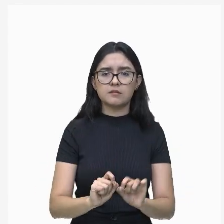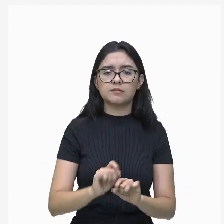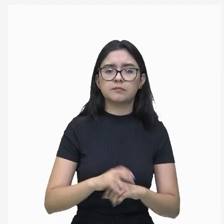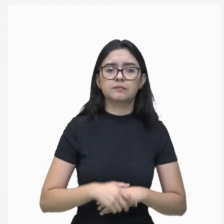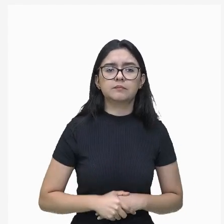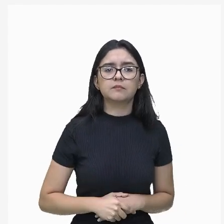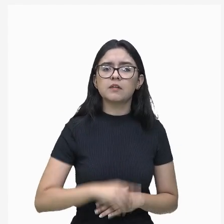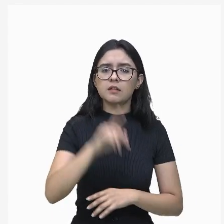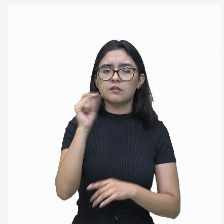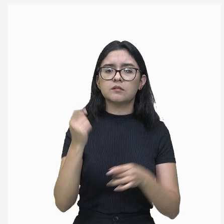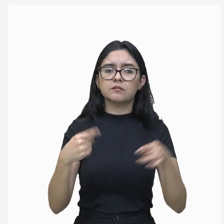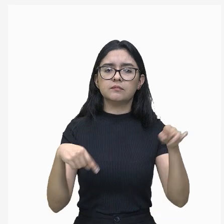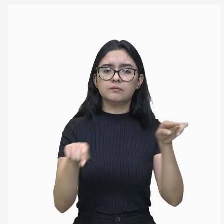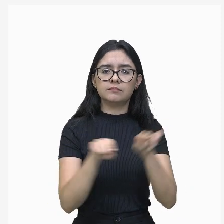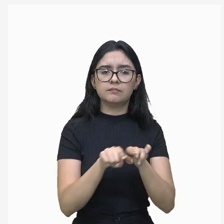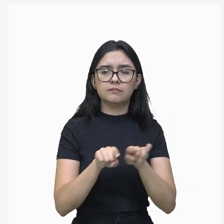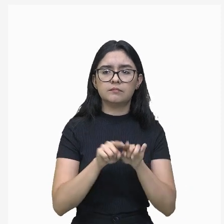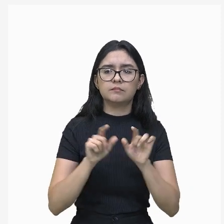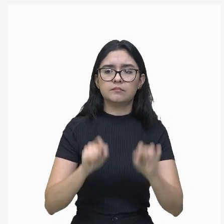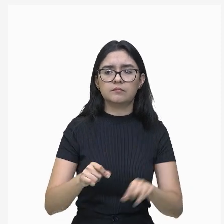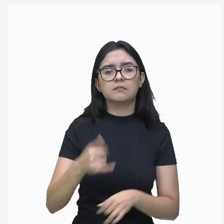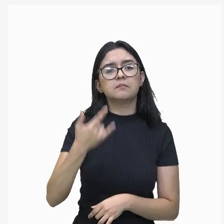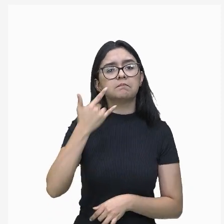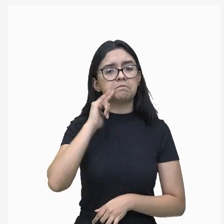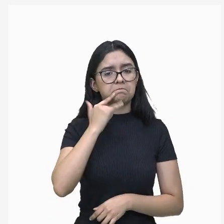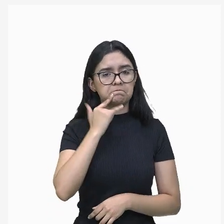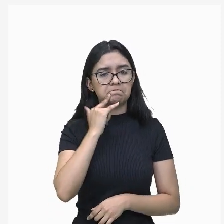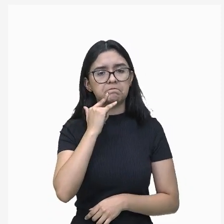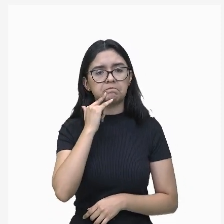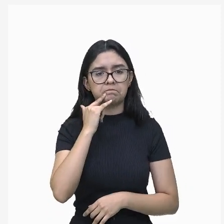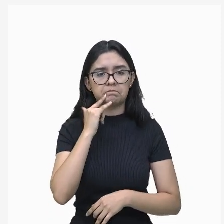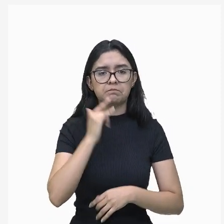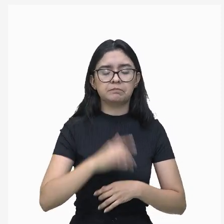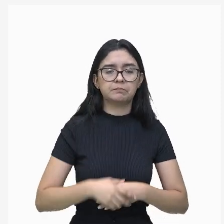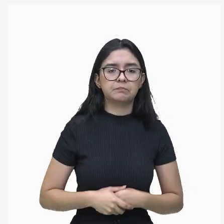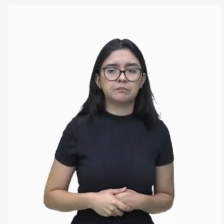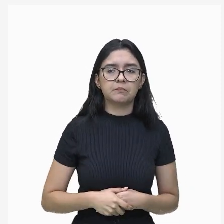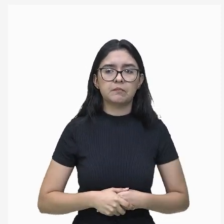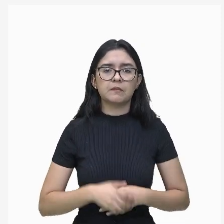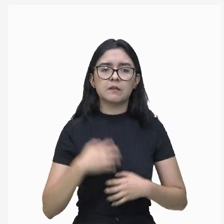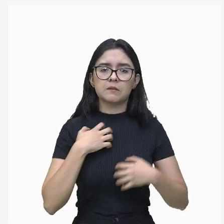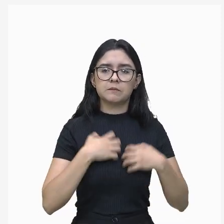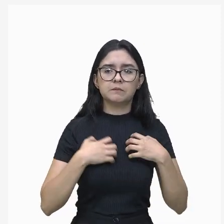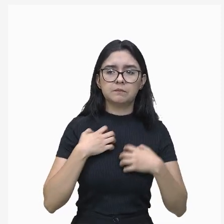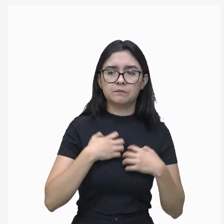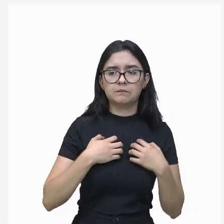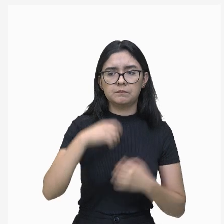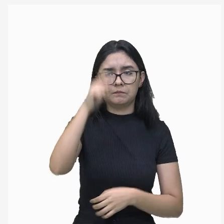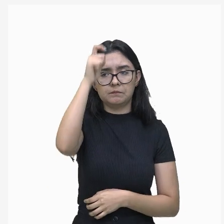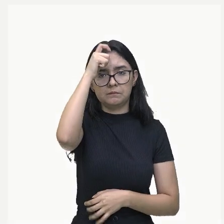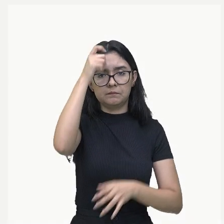mas esse conhaque, botam a gente comovido como o diabo.